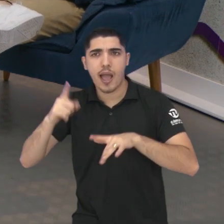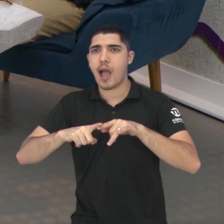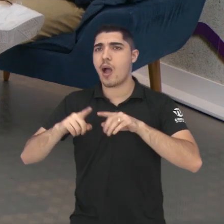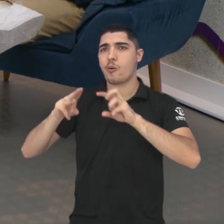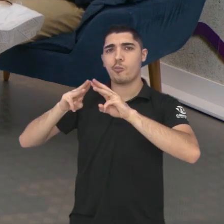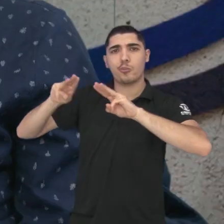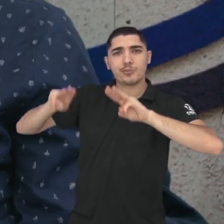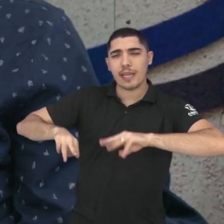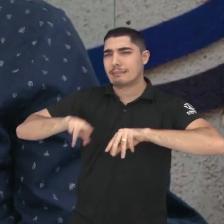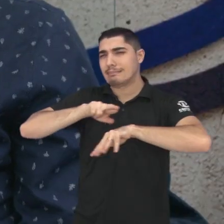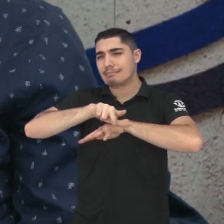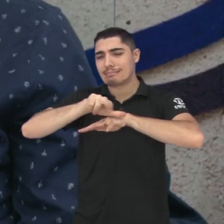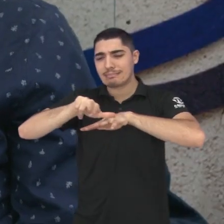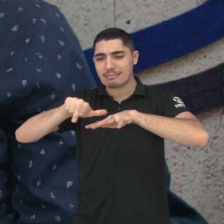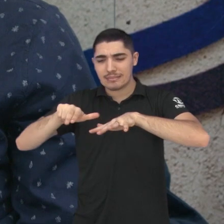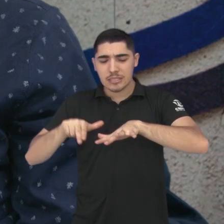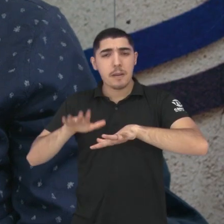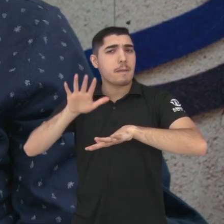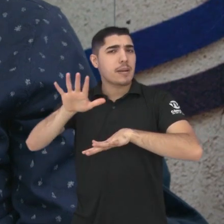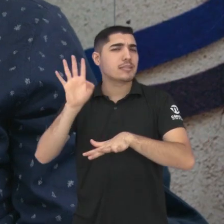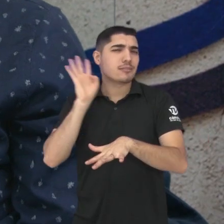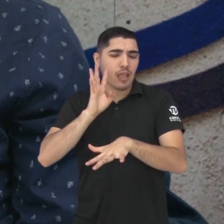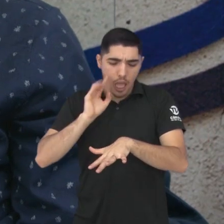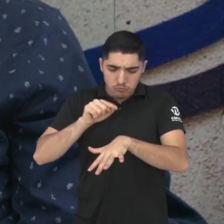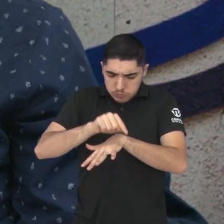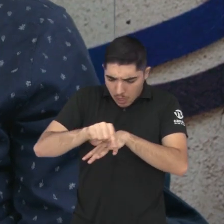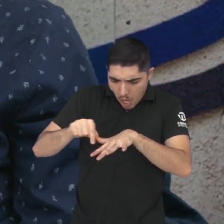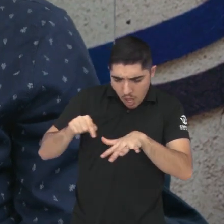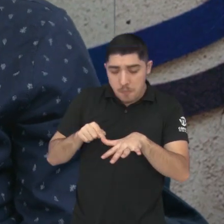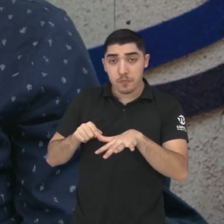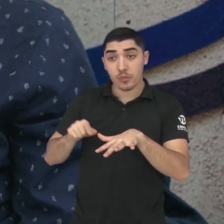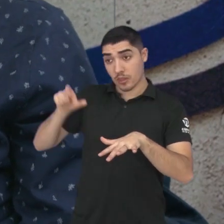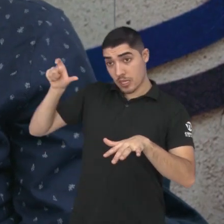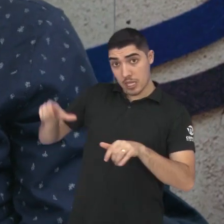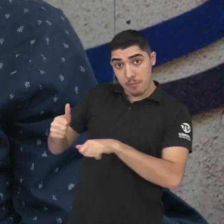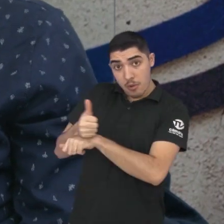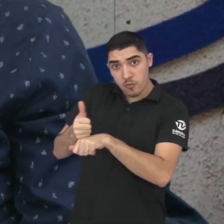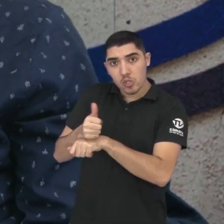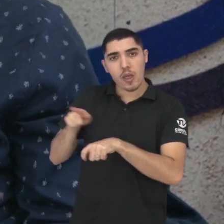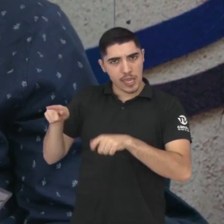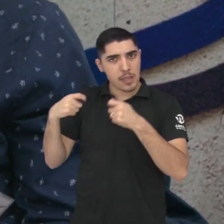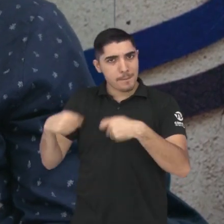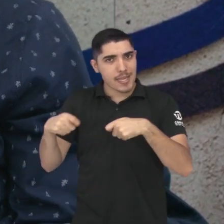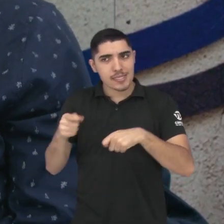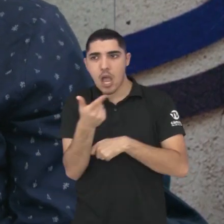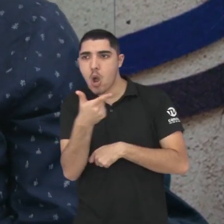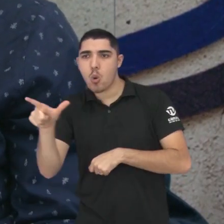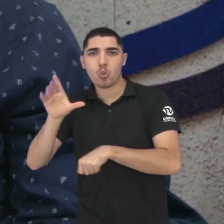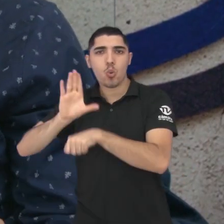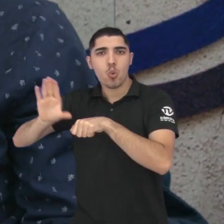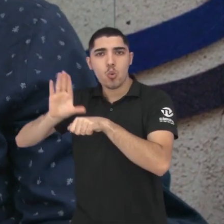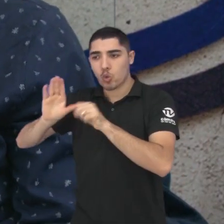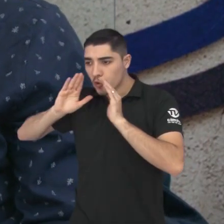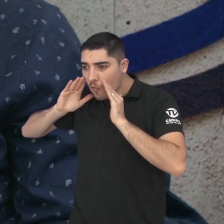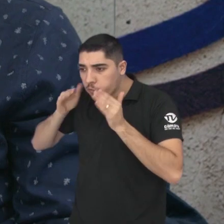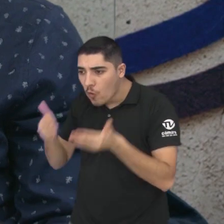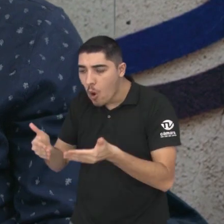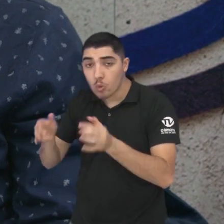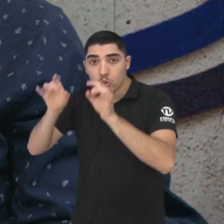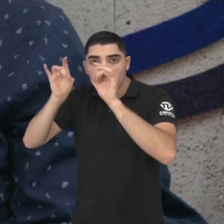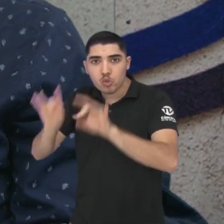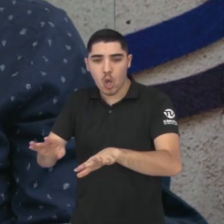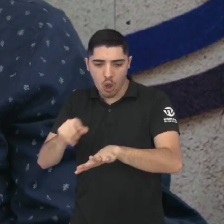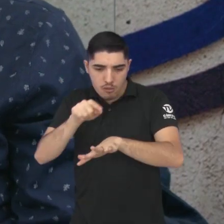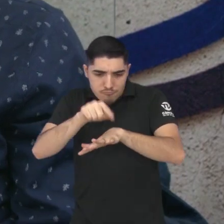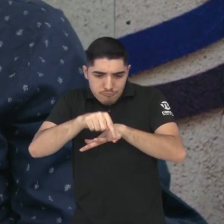cultural. É interessante, e o profissional ele precisa fazer outros cursos de especialização para